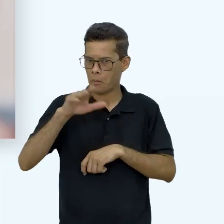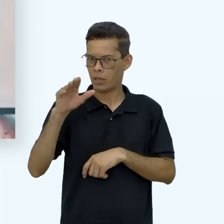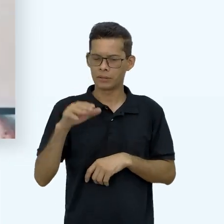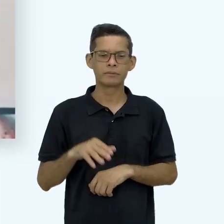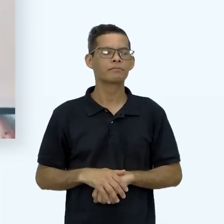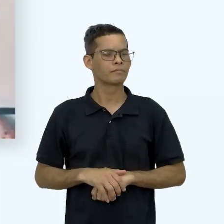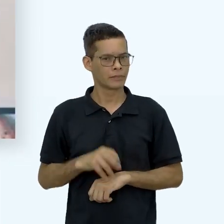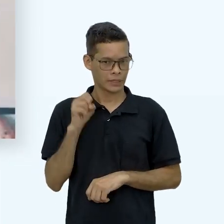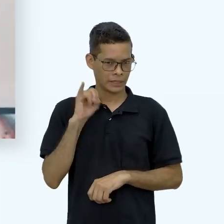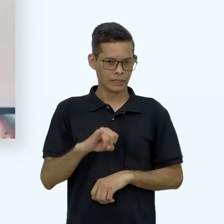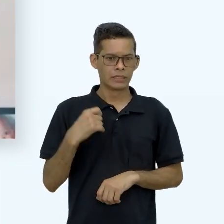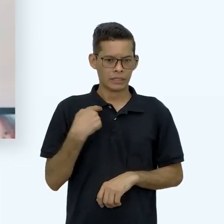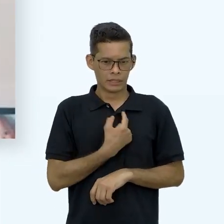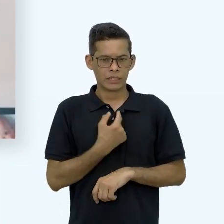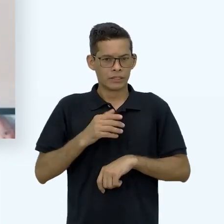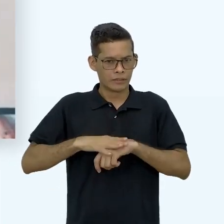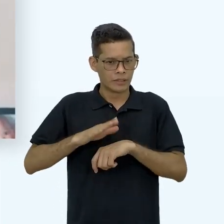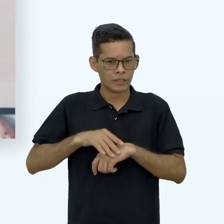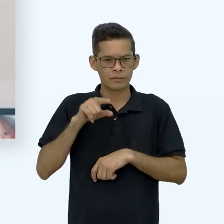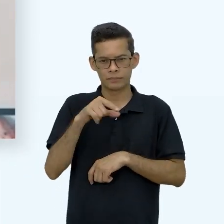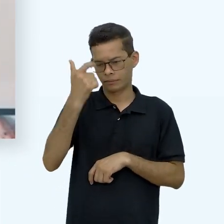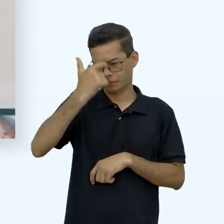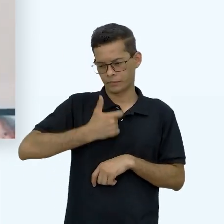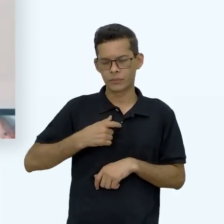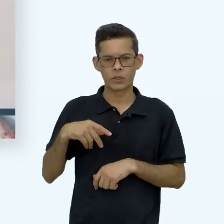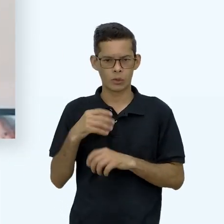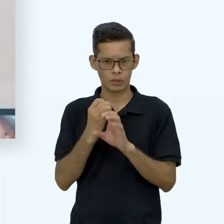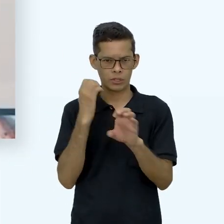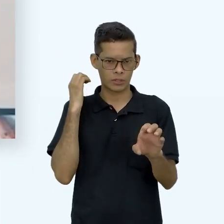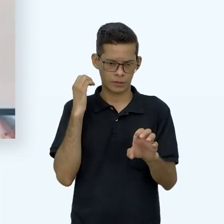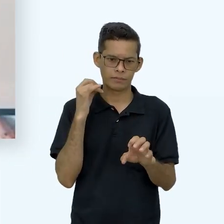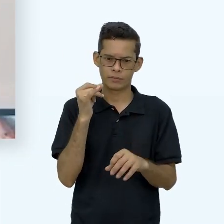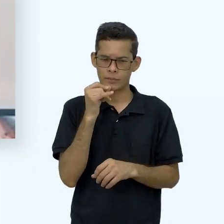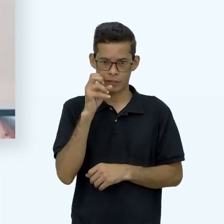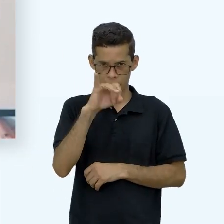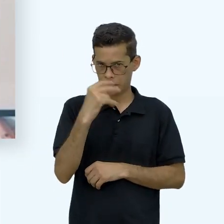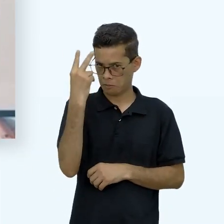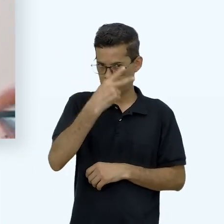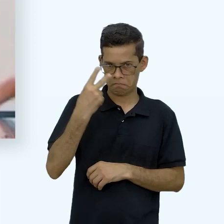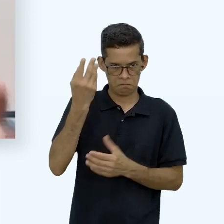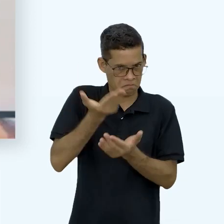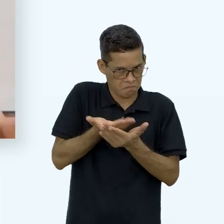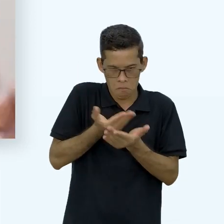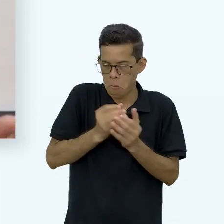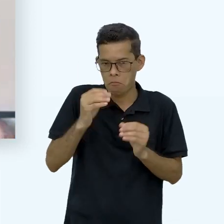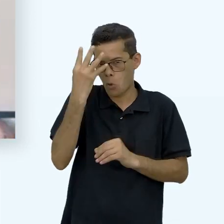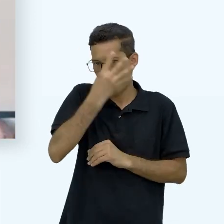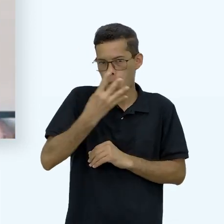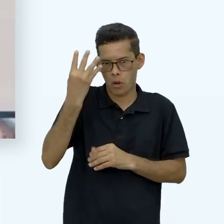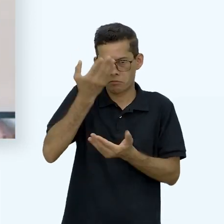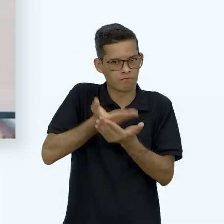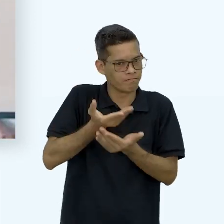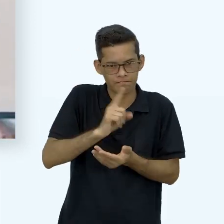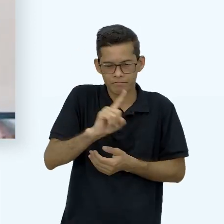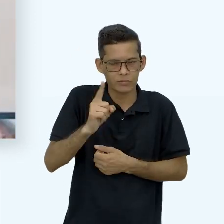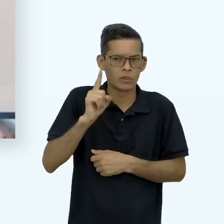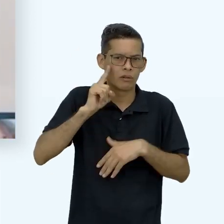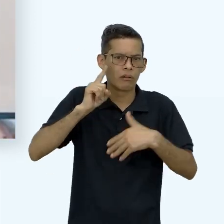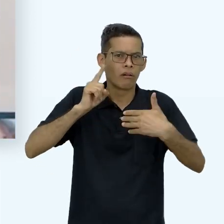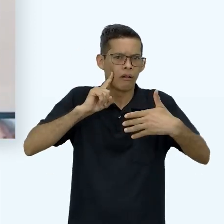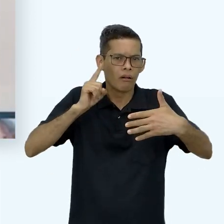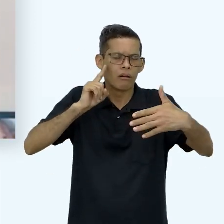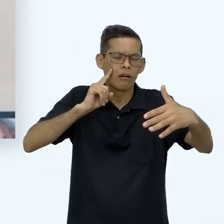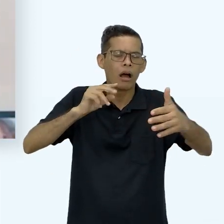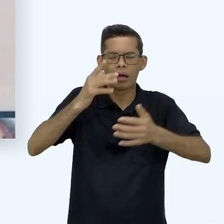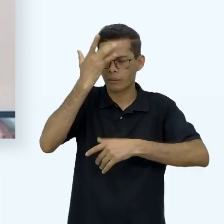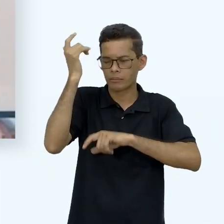não fizer isso, quer dizer, no caso do exemplo do engenheiro, se ele não estudar essas 2 a 4 horas diárias, significa que dia a dia ele está cada